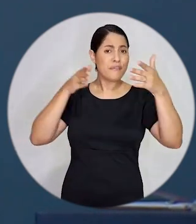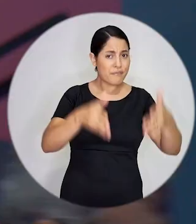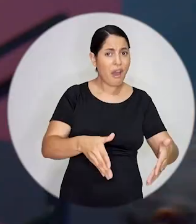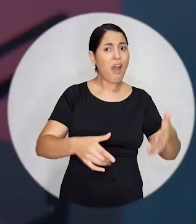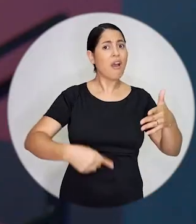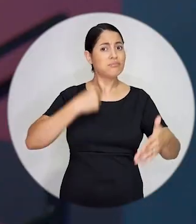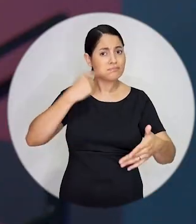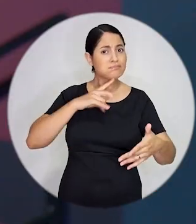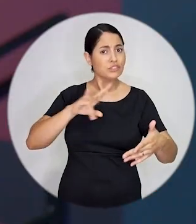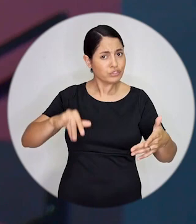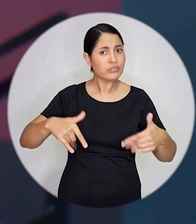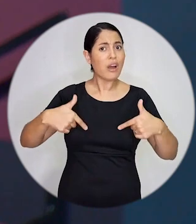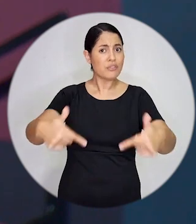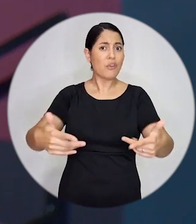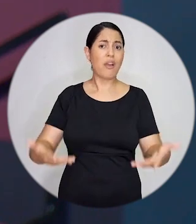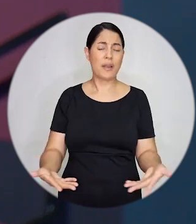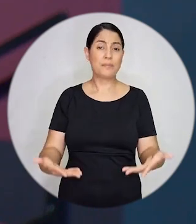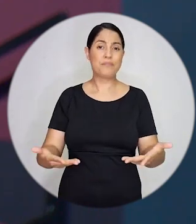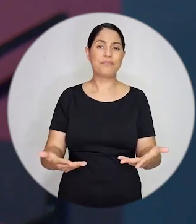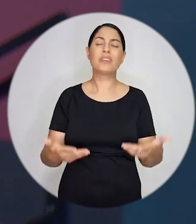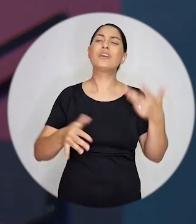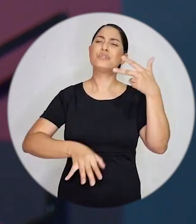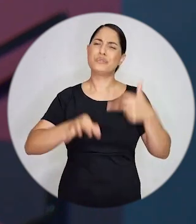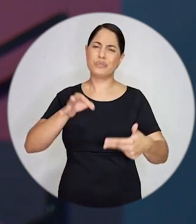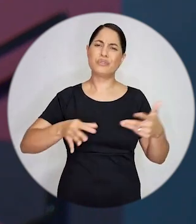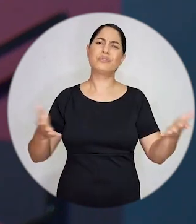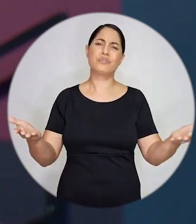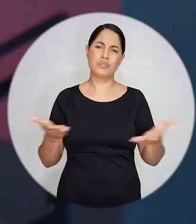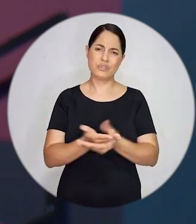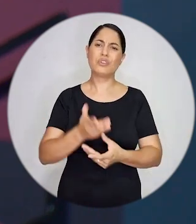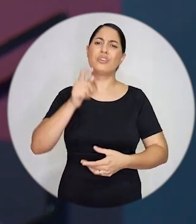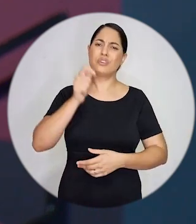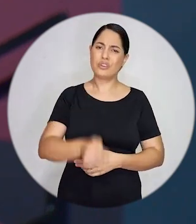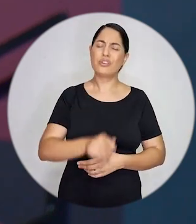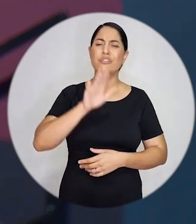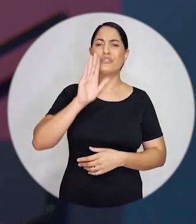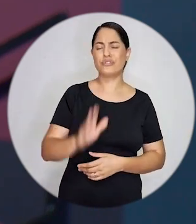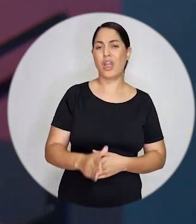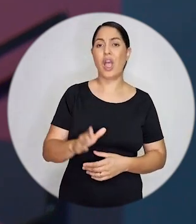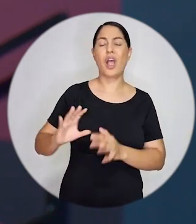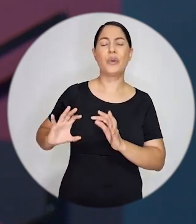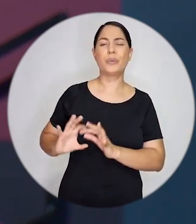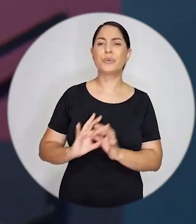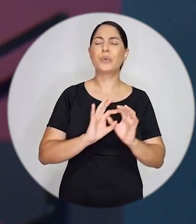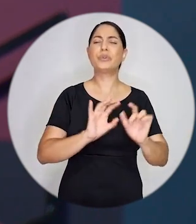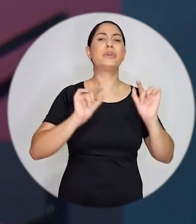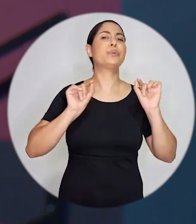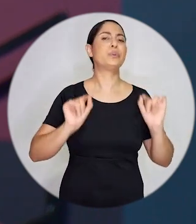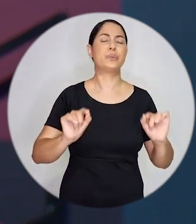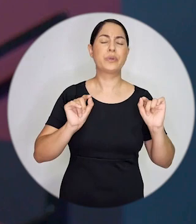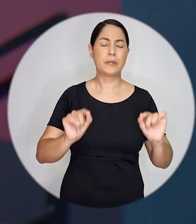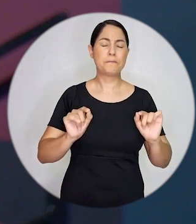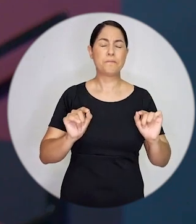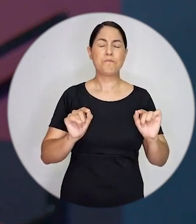advogado. A jurisprudência já está consagrada no tocante